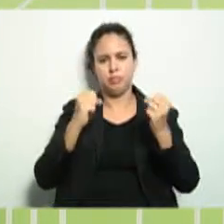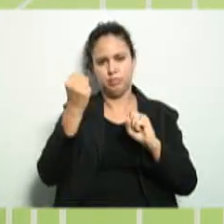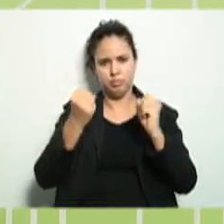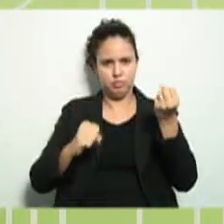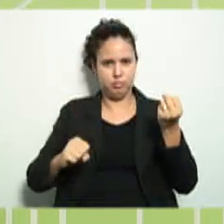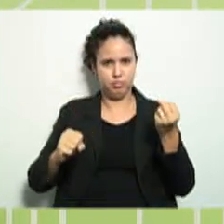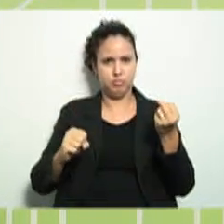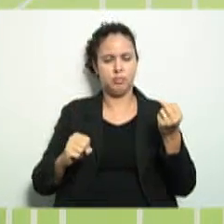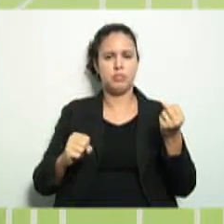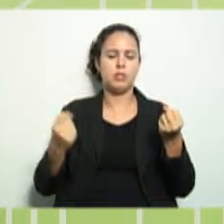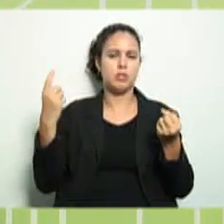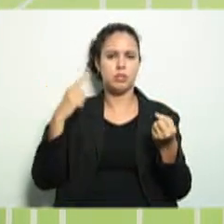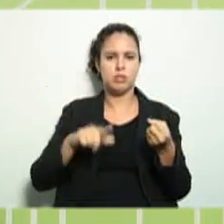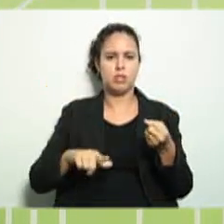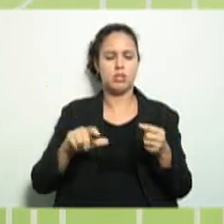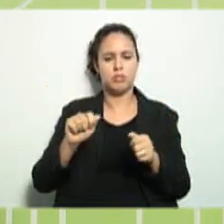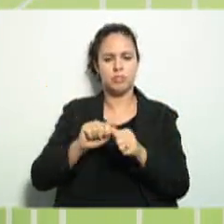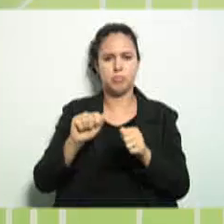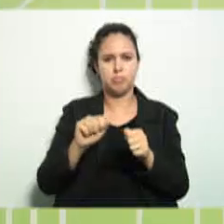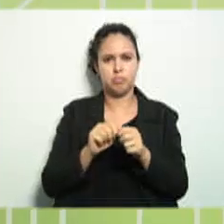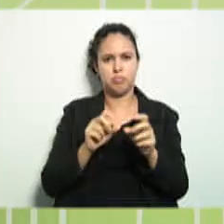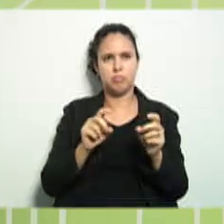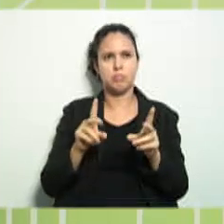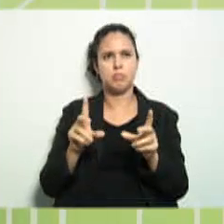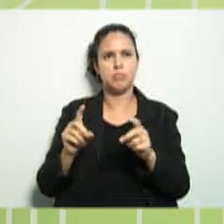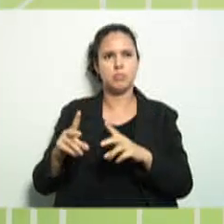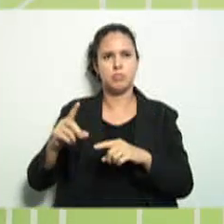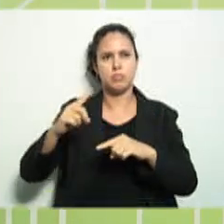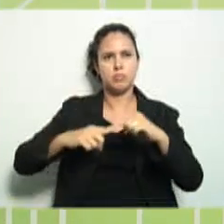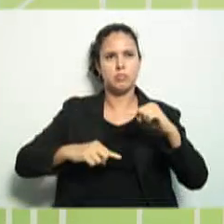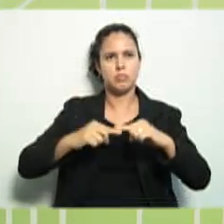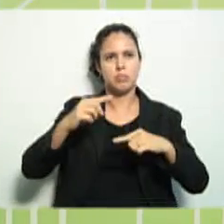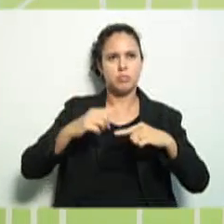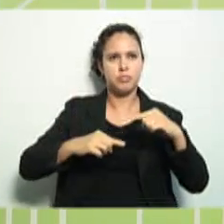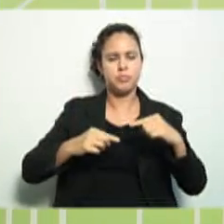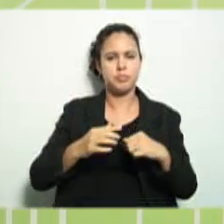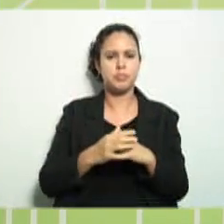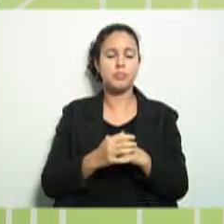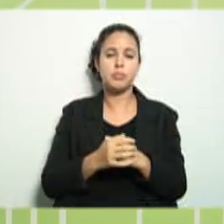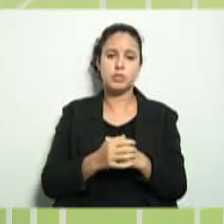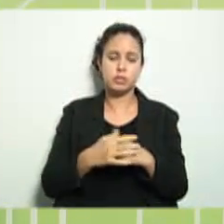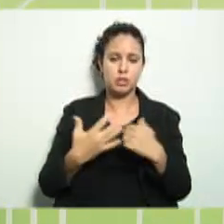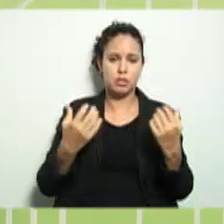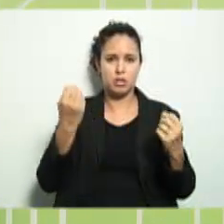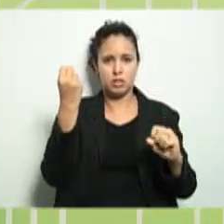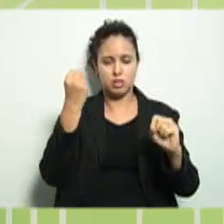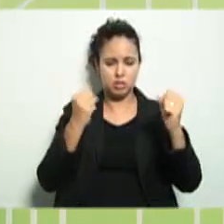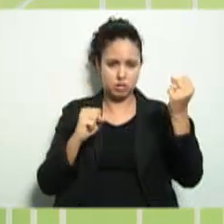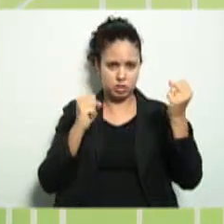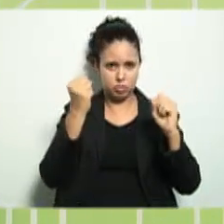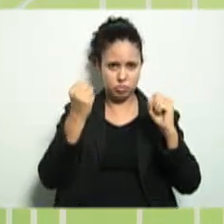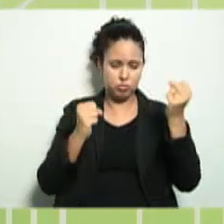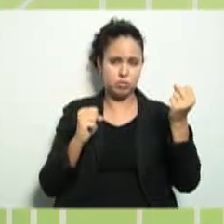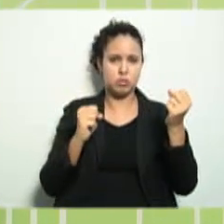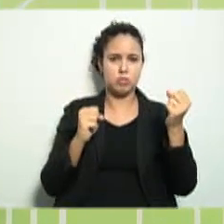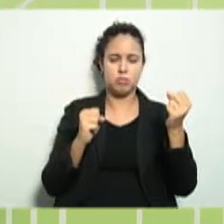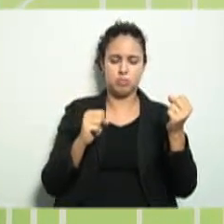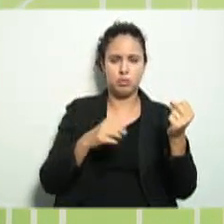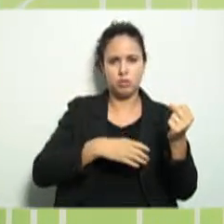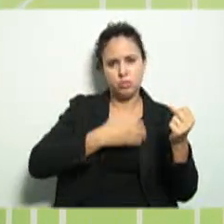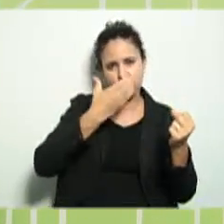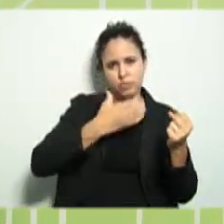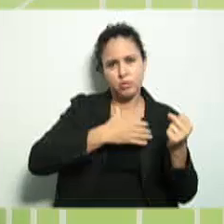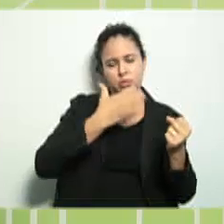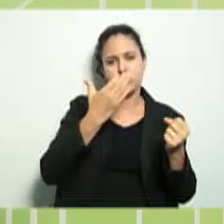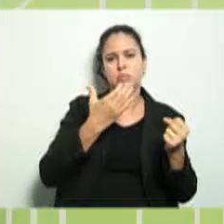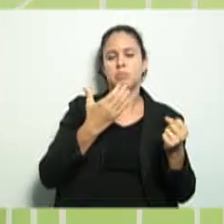determinado produto. Então você vê, uma mini indústria, uma mini agroindústria dessas de polpas de fruta,